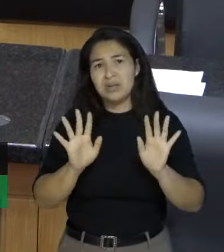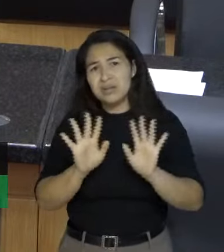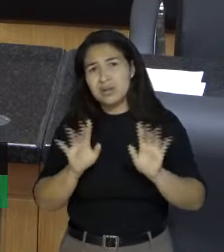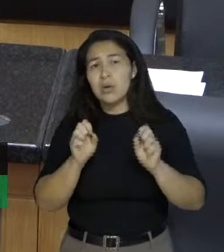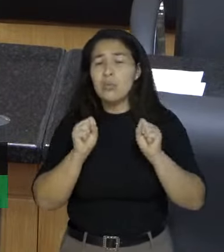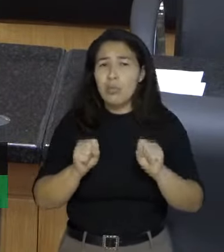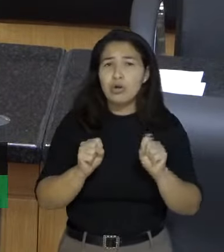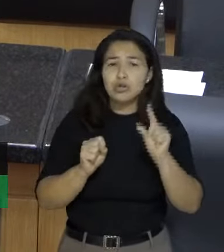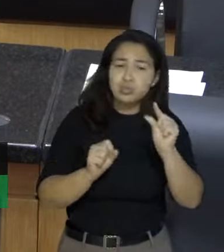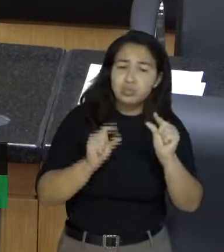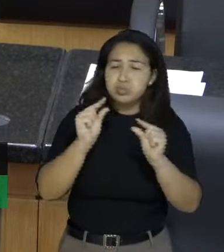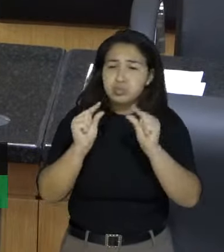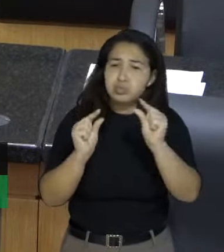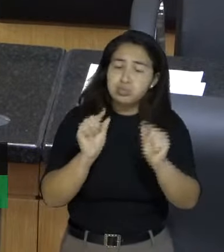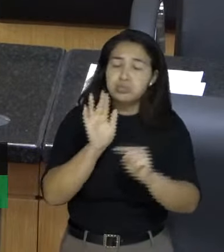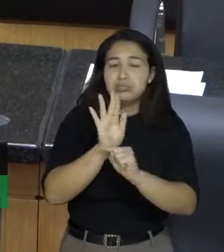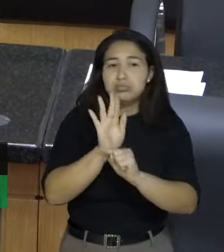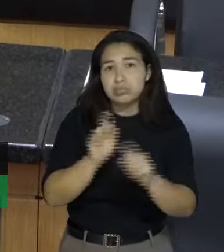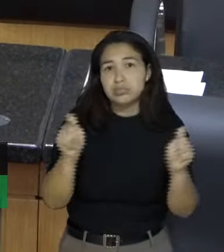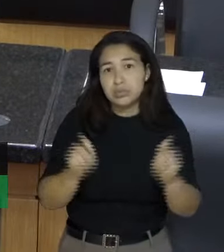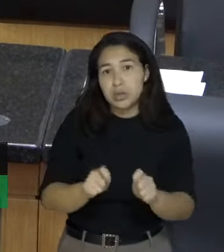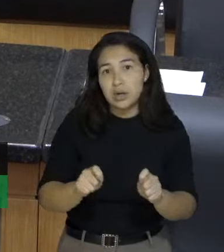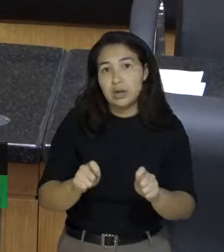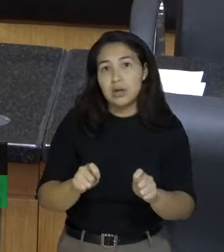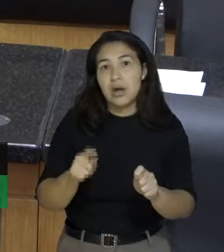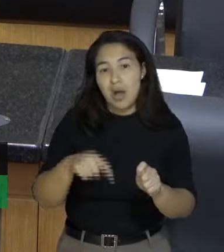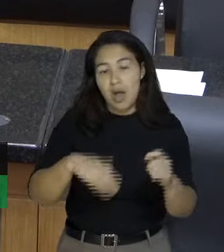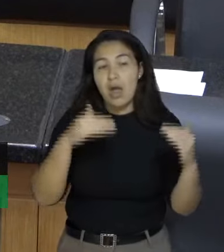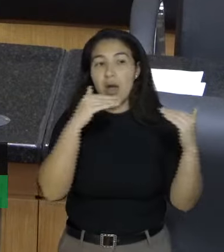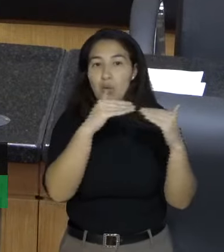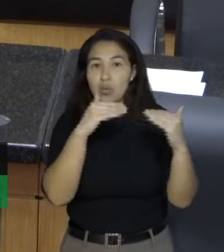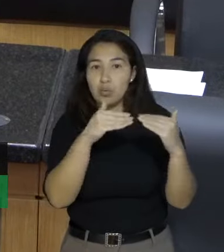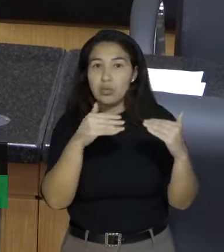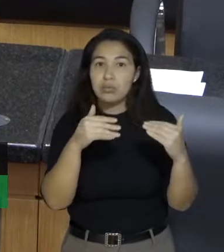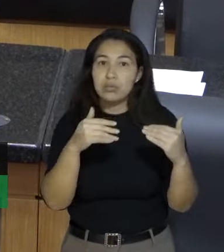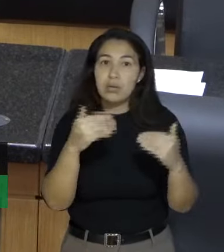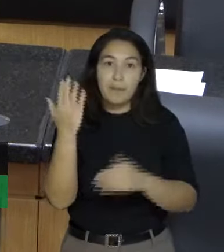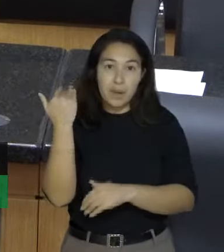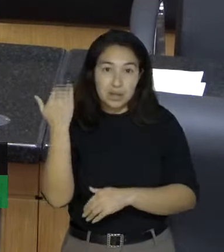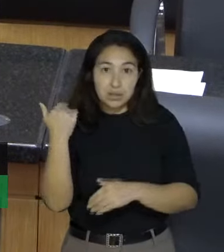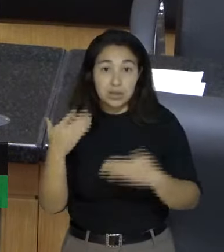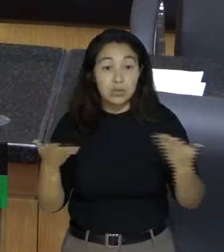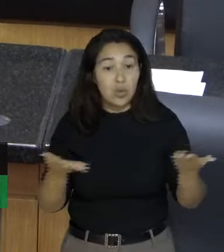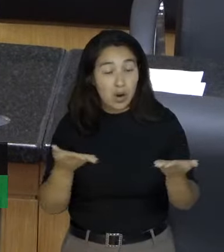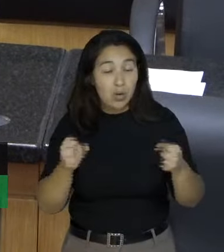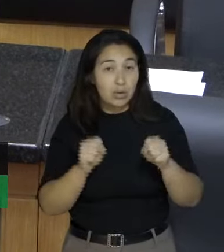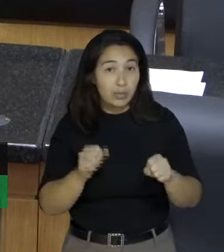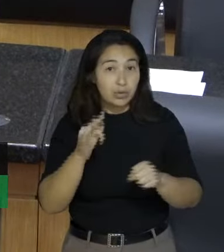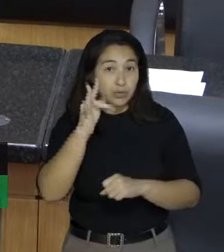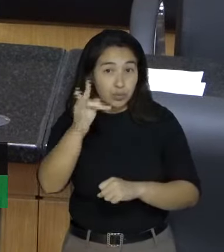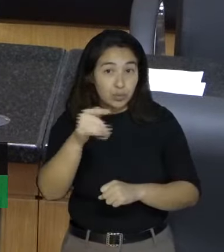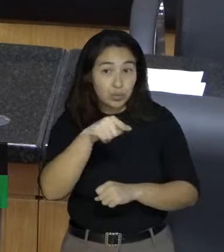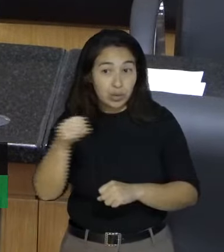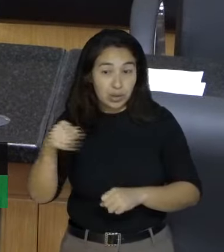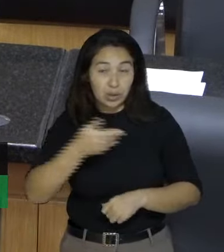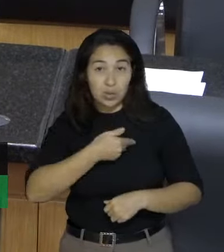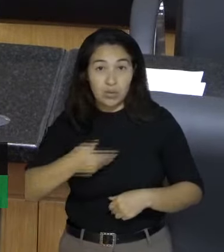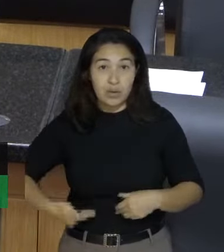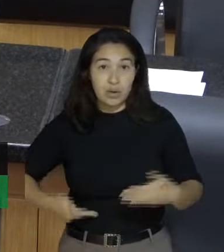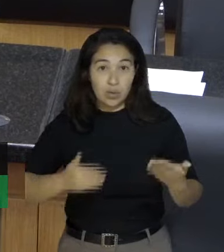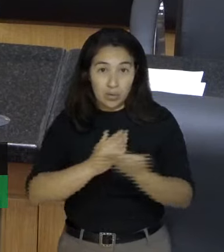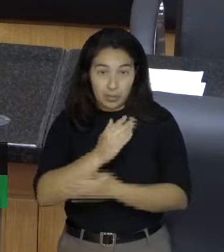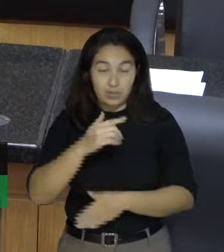chegarmos ao objetivo comum então era o que havia de consenso na época mas eu tenho certeza que tão logo nosso Governador aprove eu